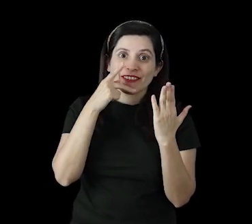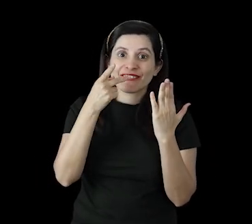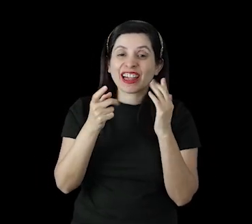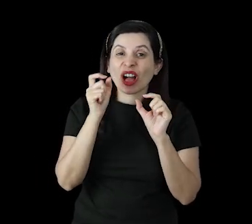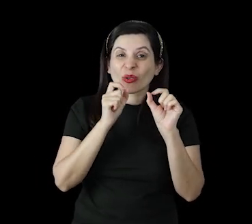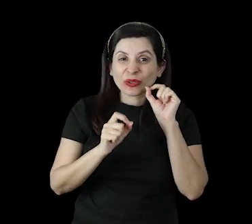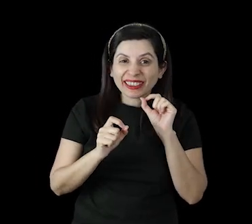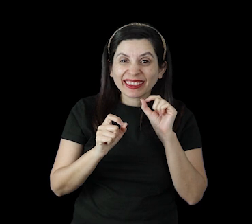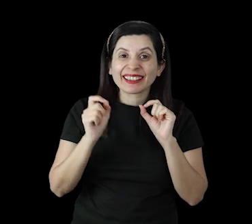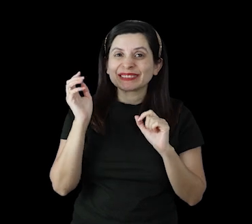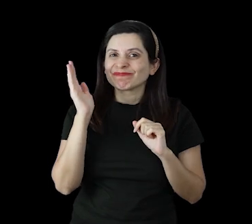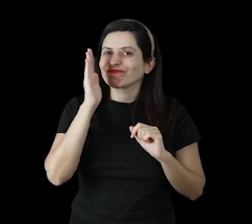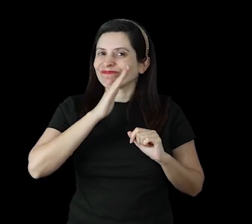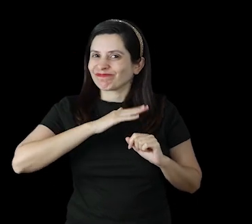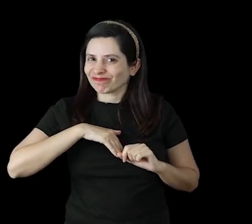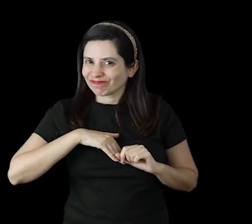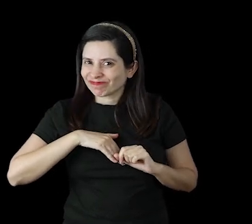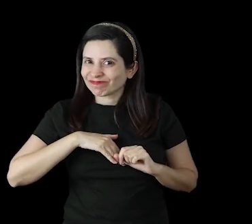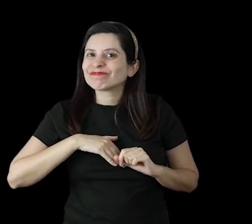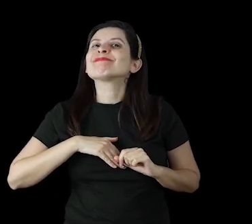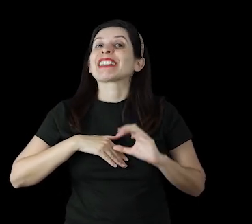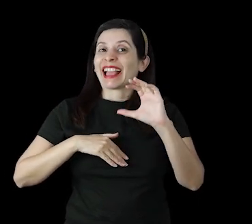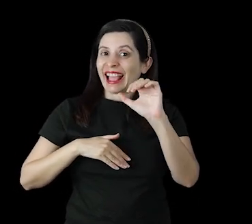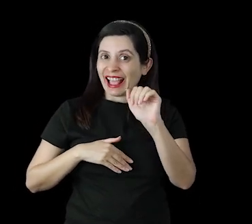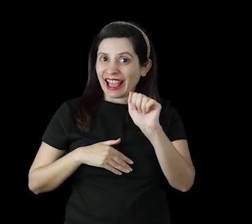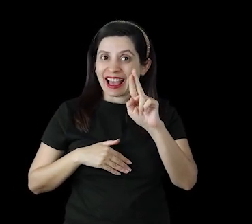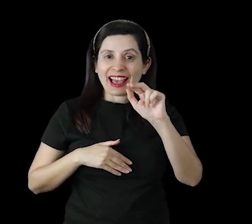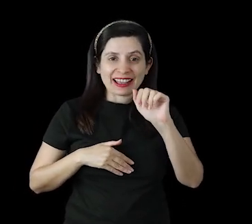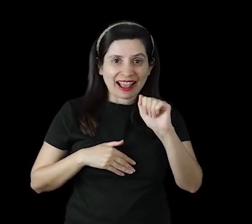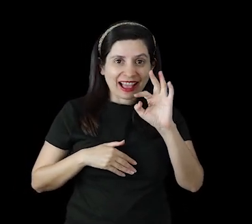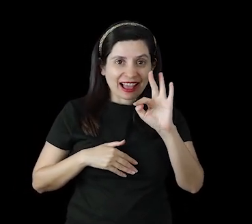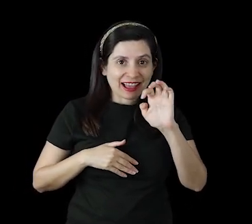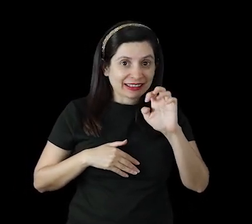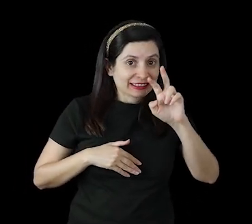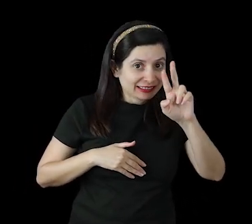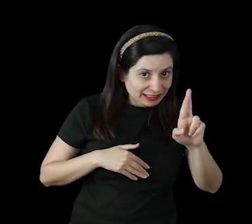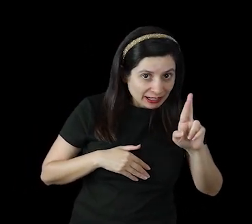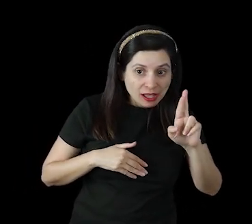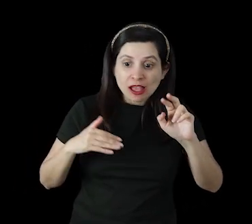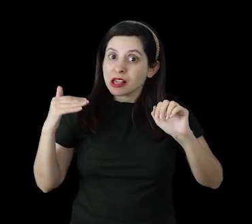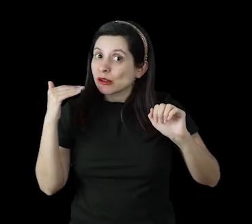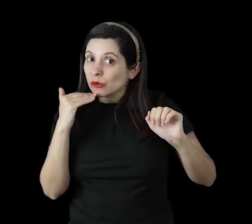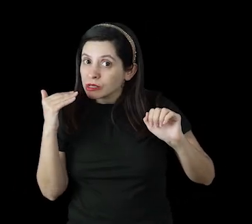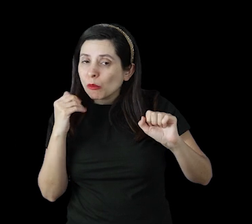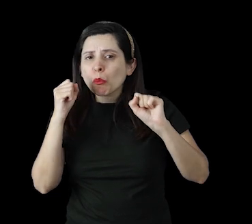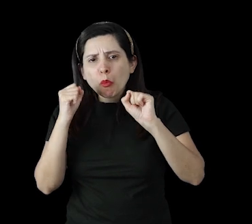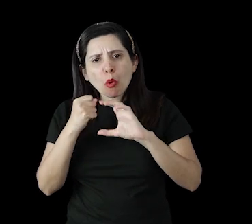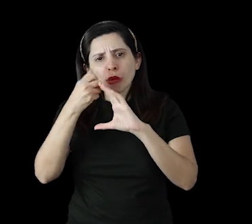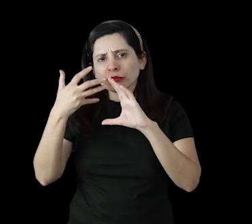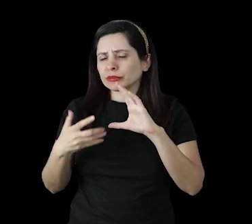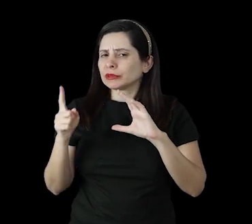de caráter, porque o defeito pode ser uma característica que não interfira